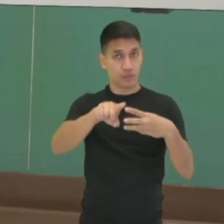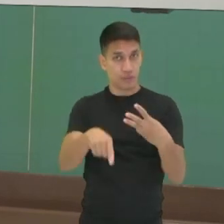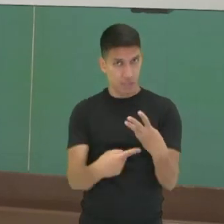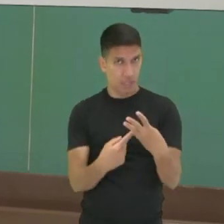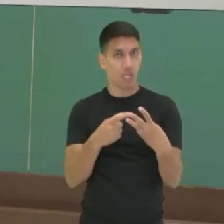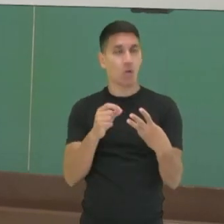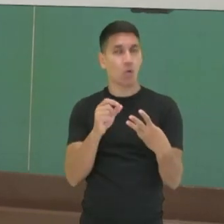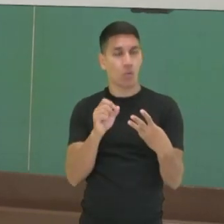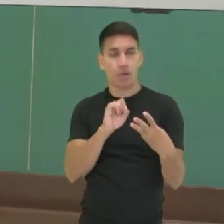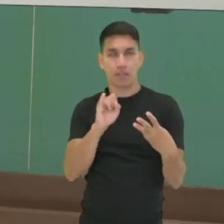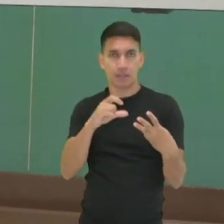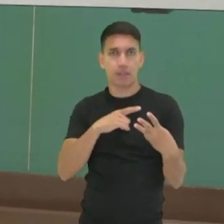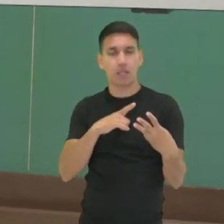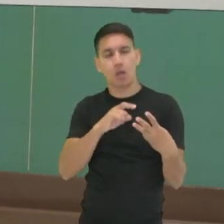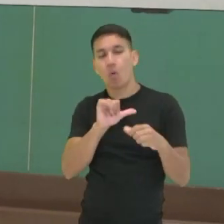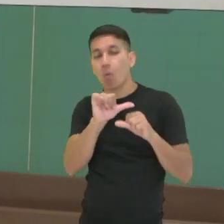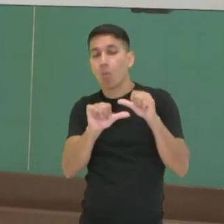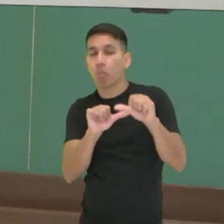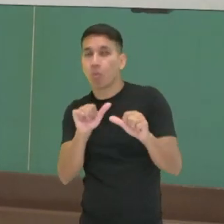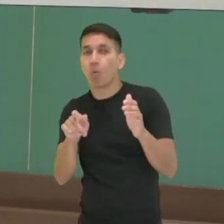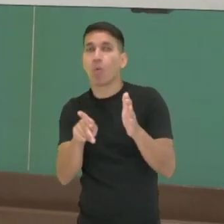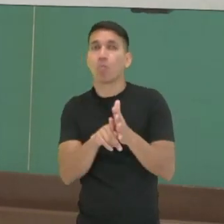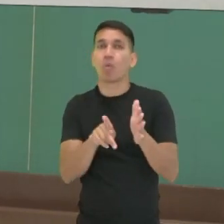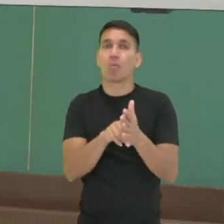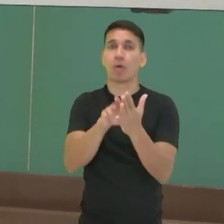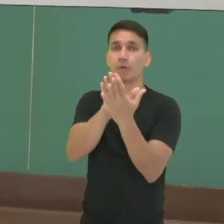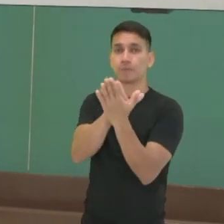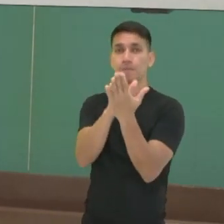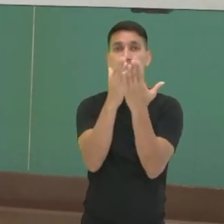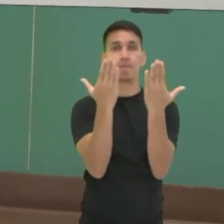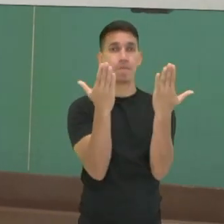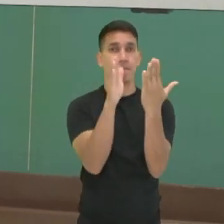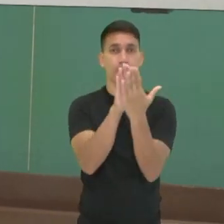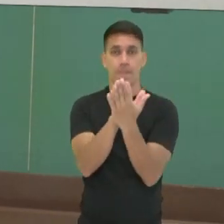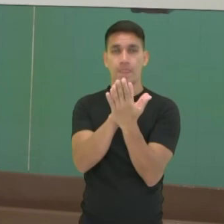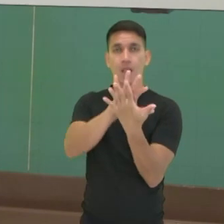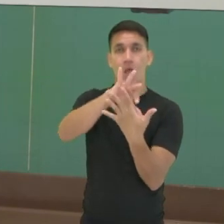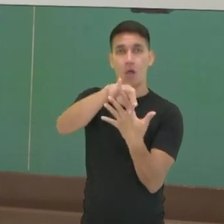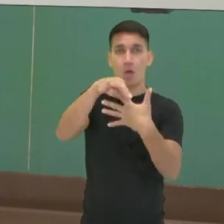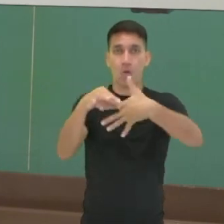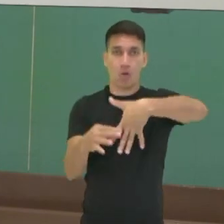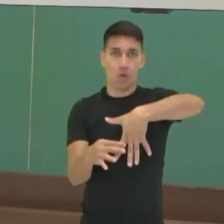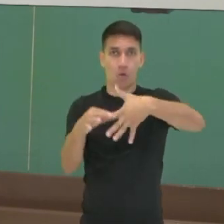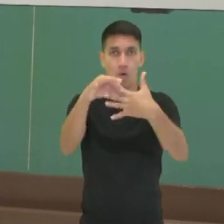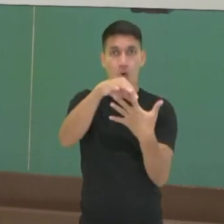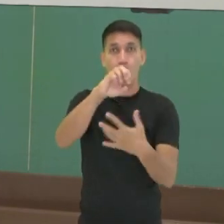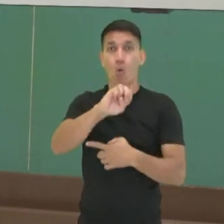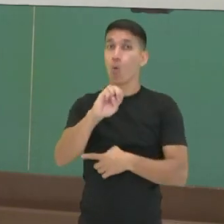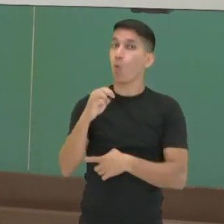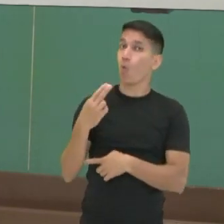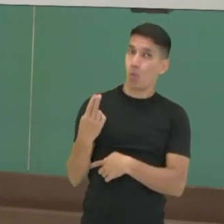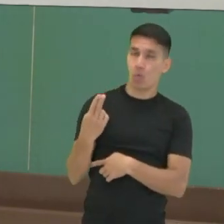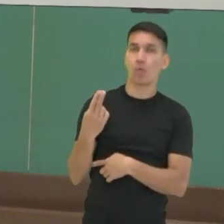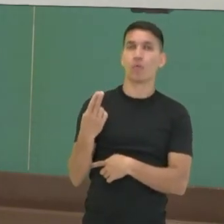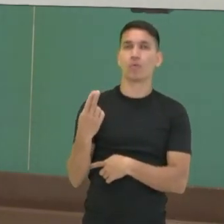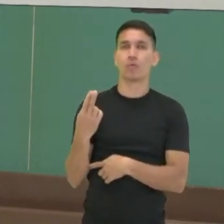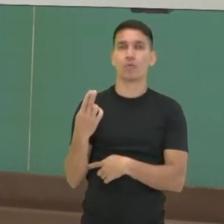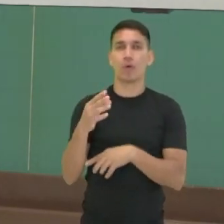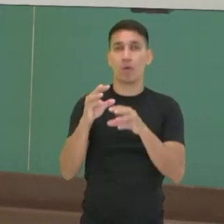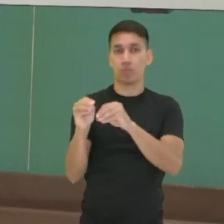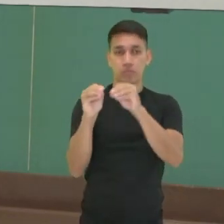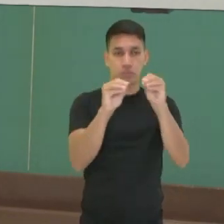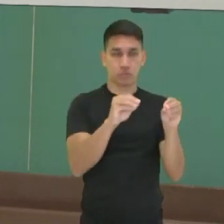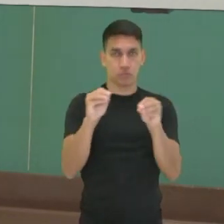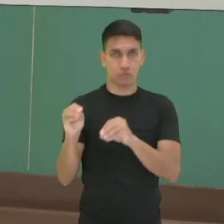se eu mudá-las por reflexão, rotação ou...